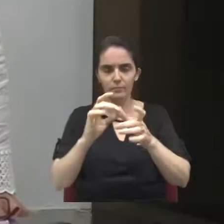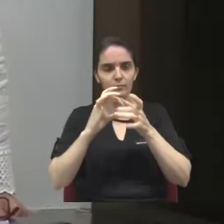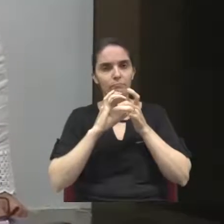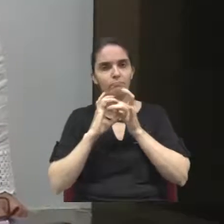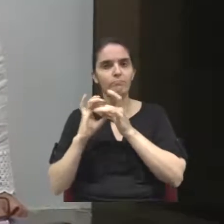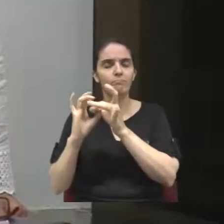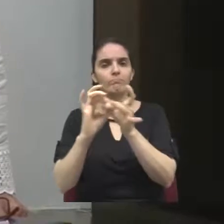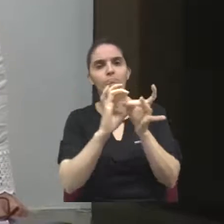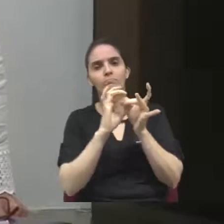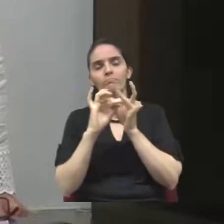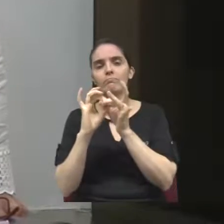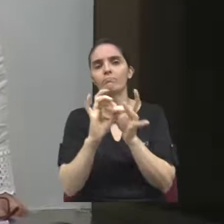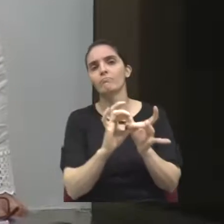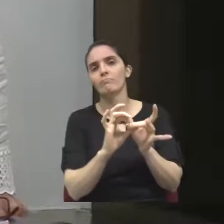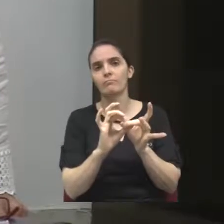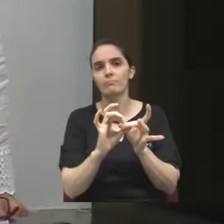prol